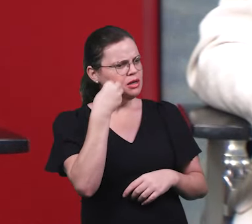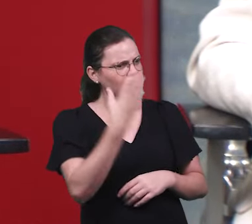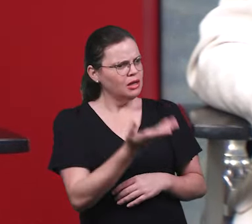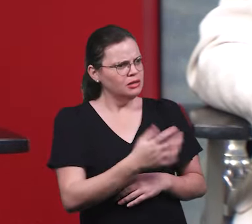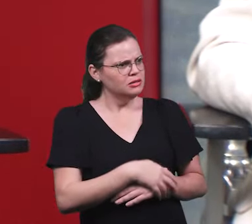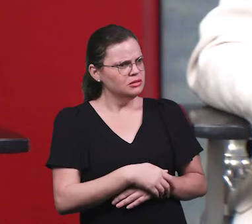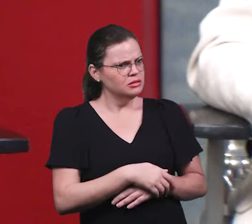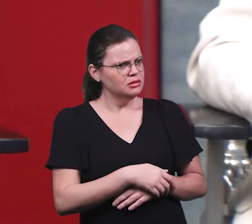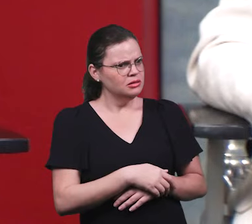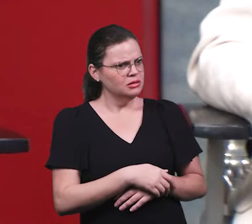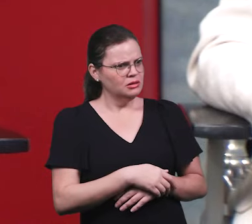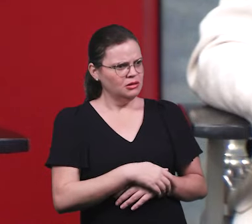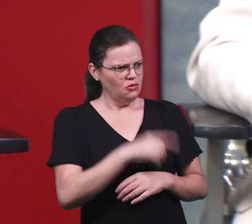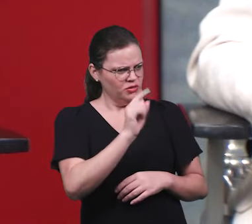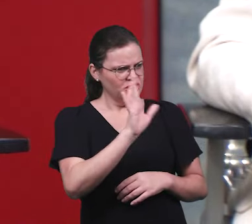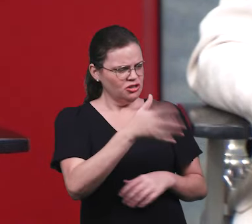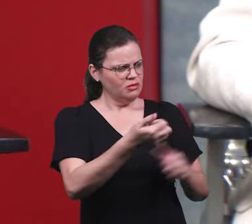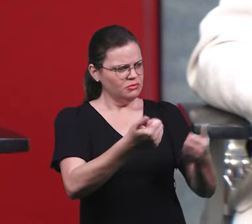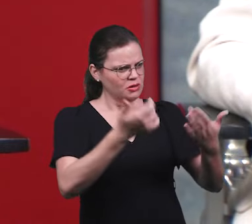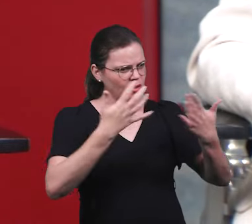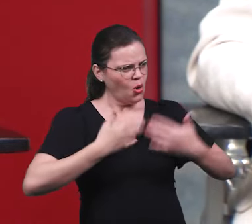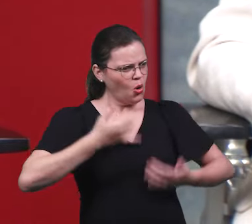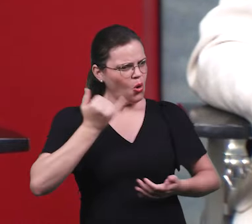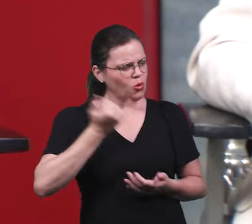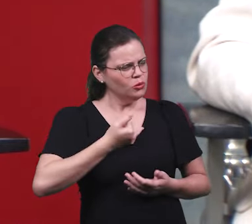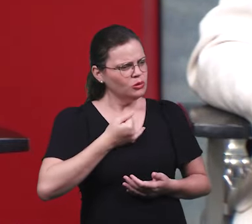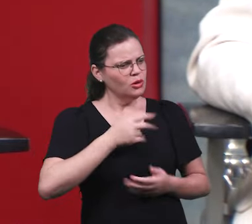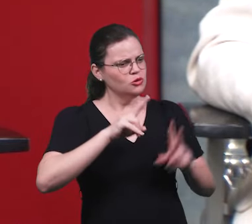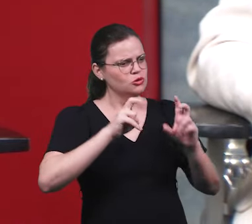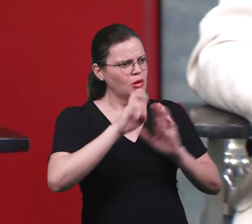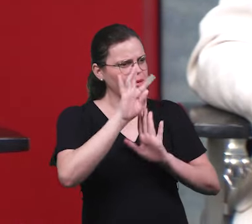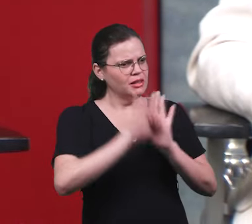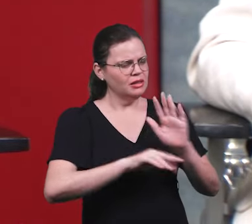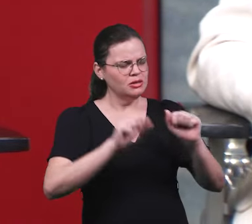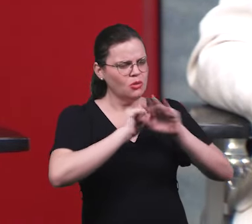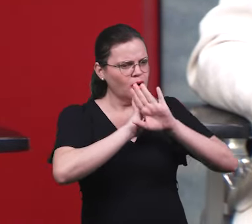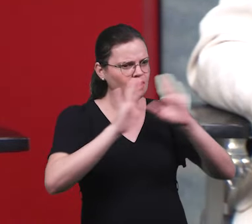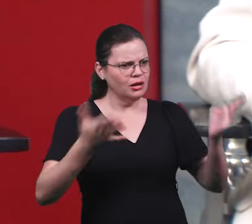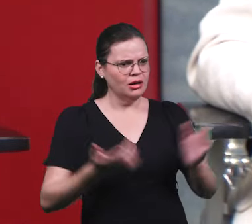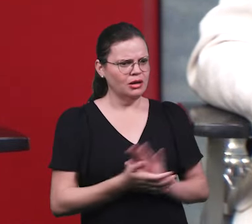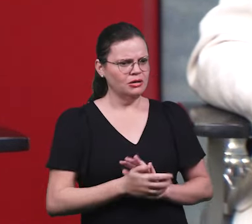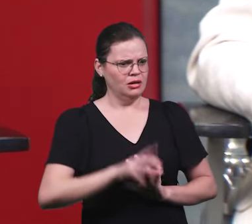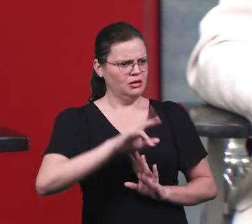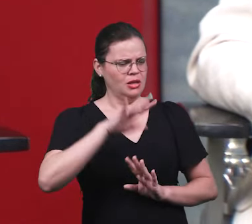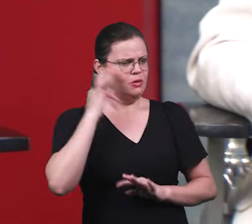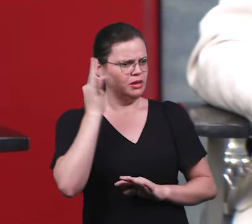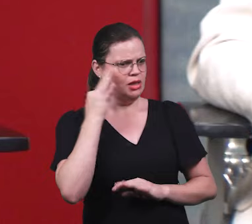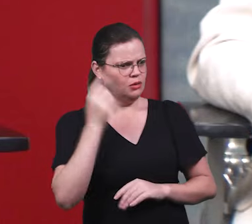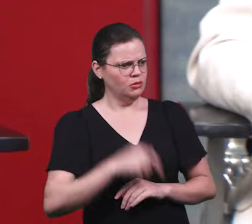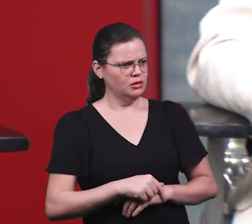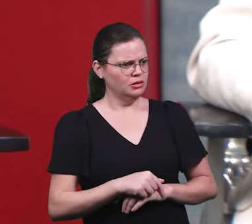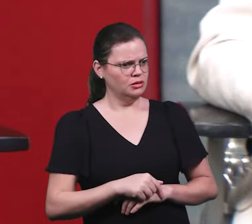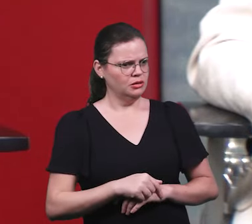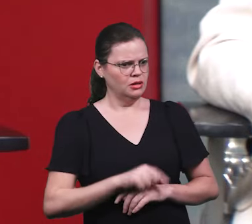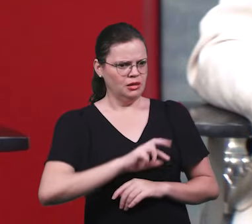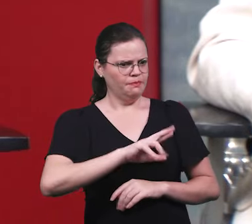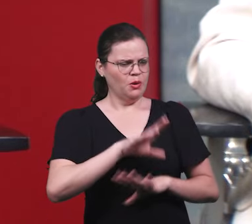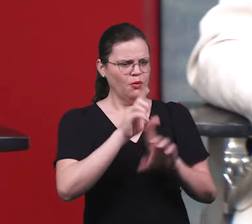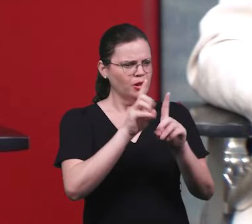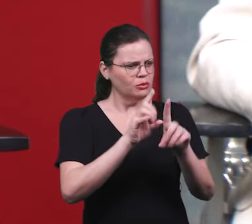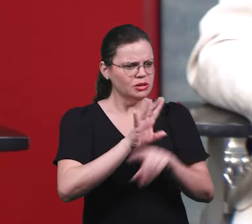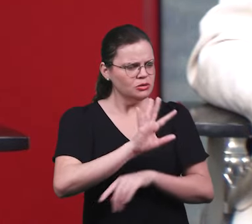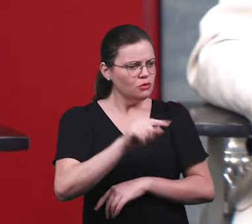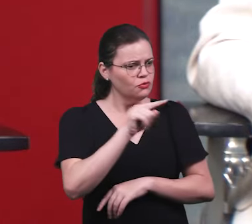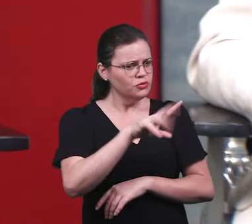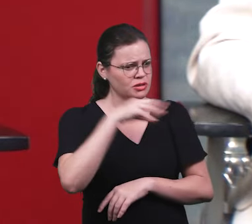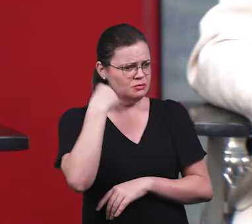falou de textos que Deus te respondeu claríssimo. Para você, consulta à palavra não é uma teoria, não é simplesmente uma doutrina,